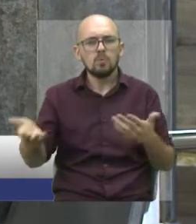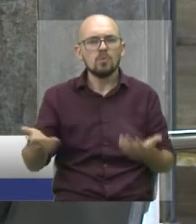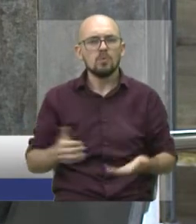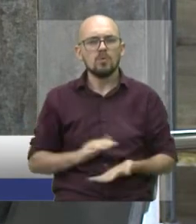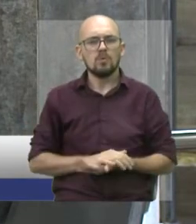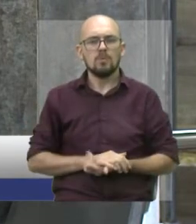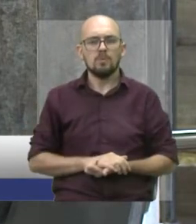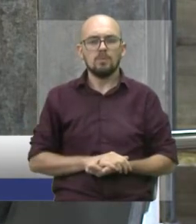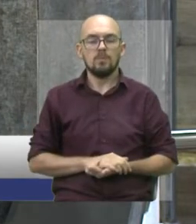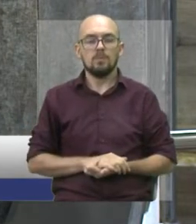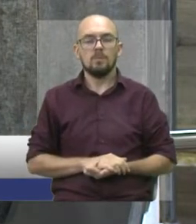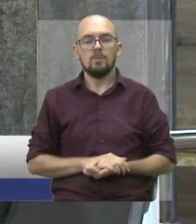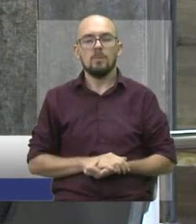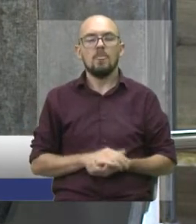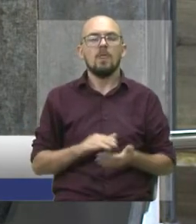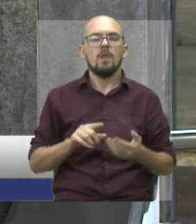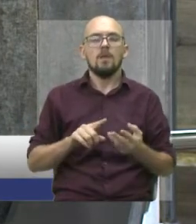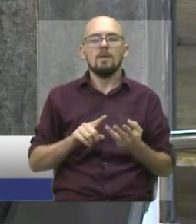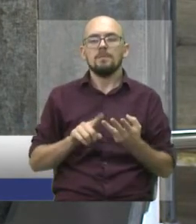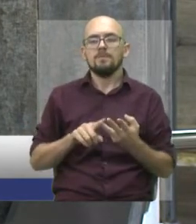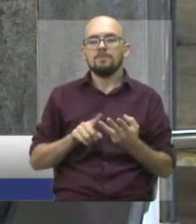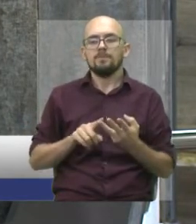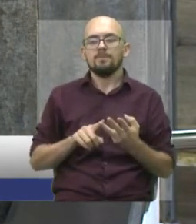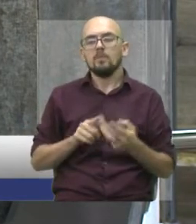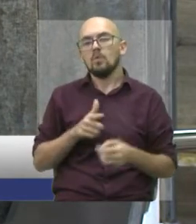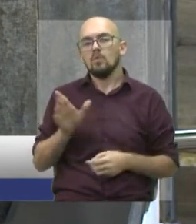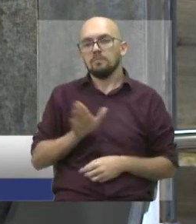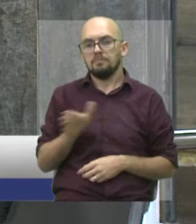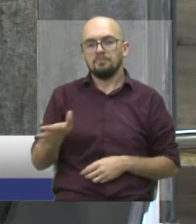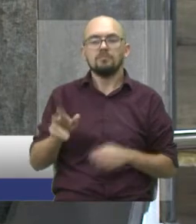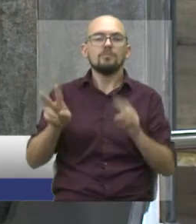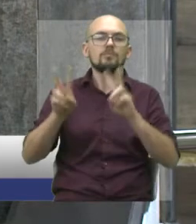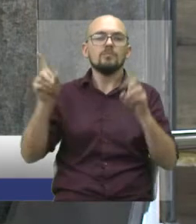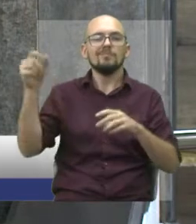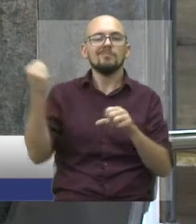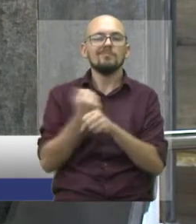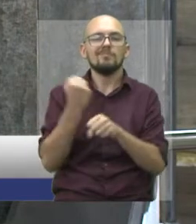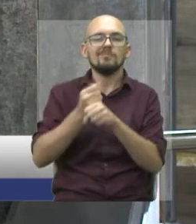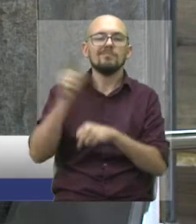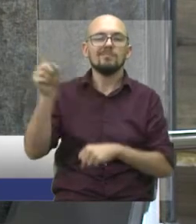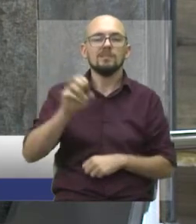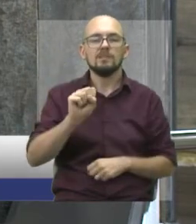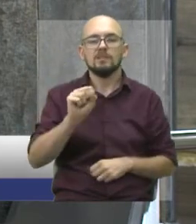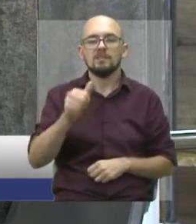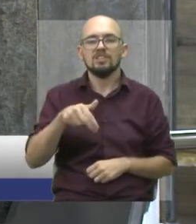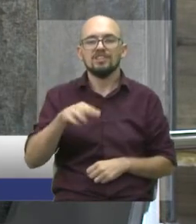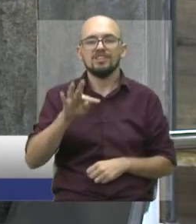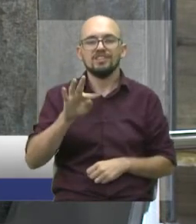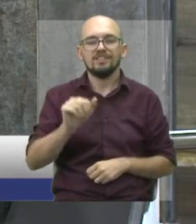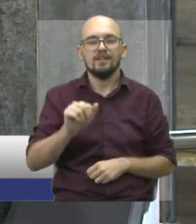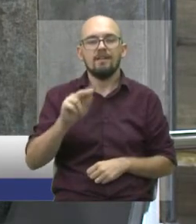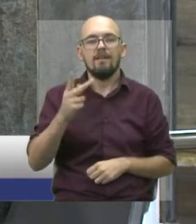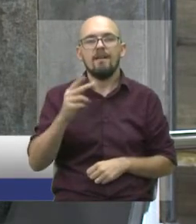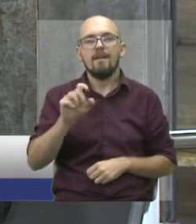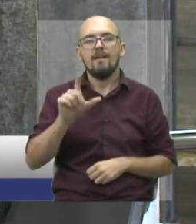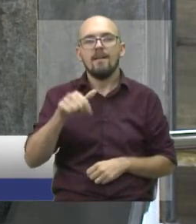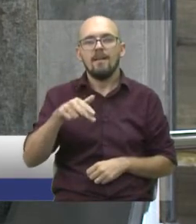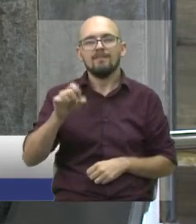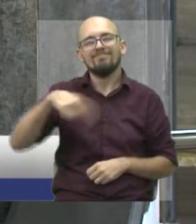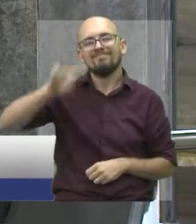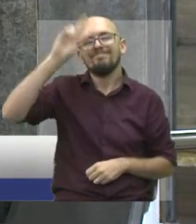E um outro requerimento é sobre as obras do Santa Helena, que todo mundo se recorda que teve uma